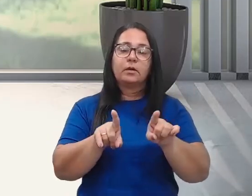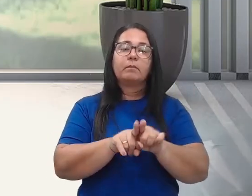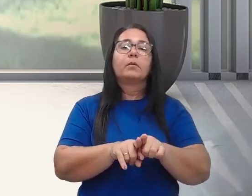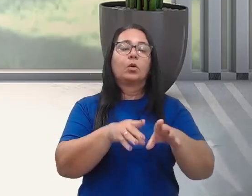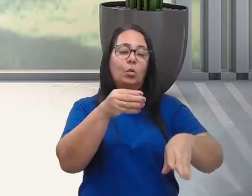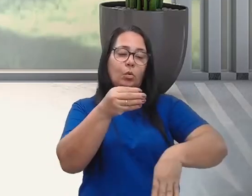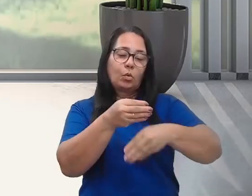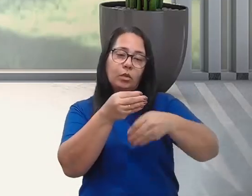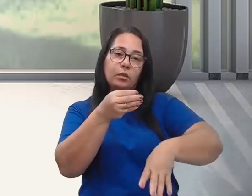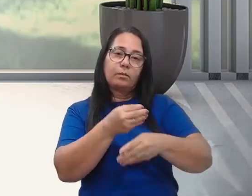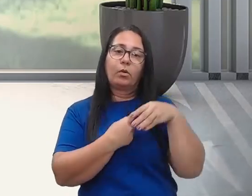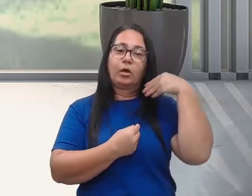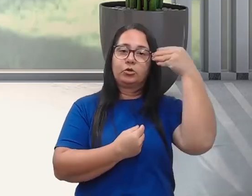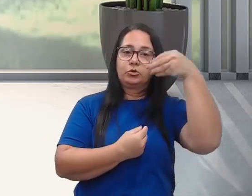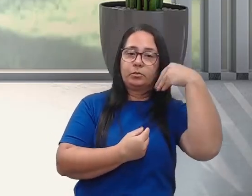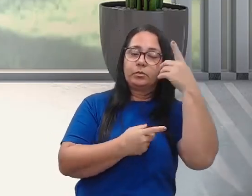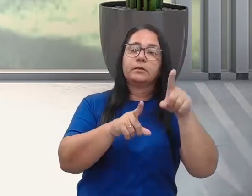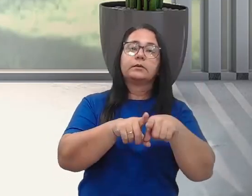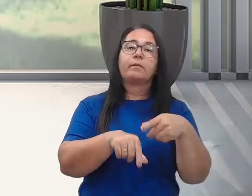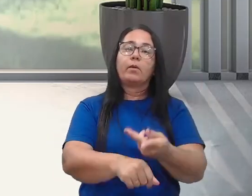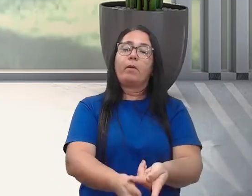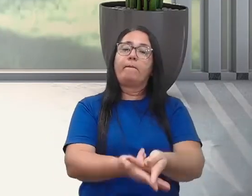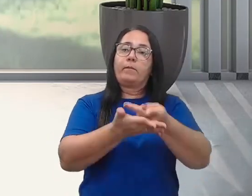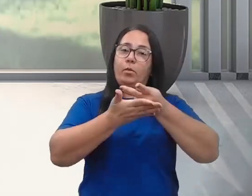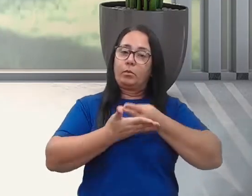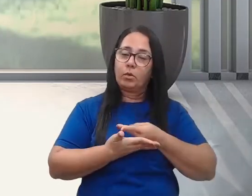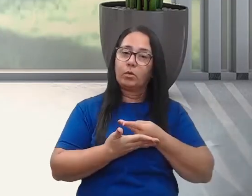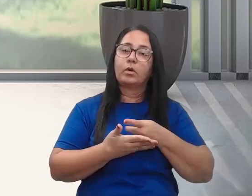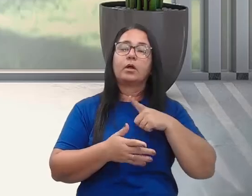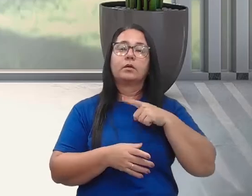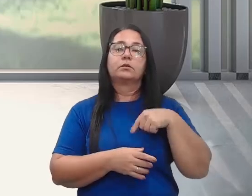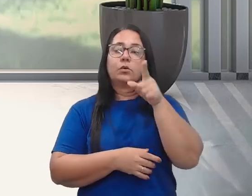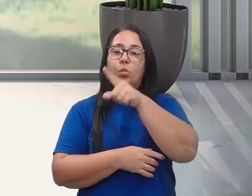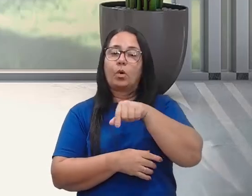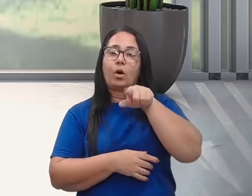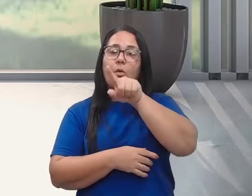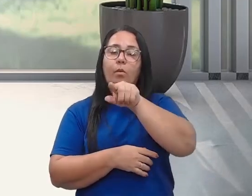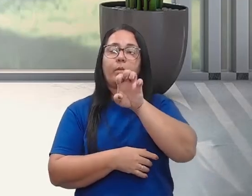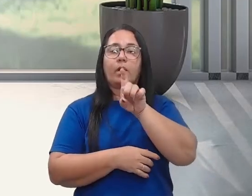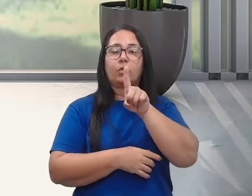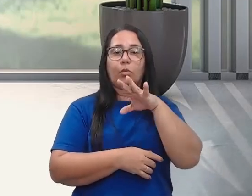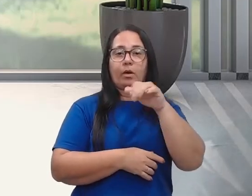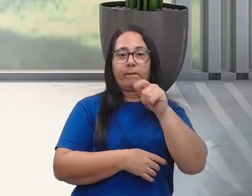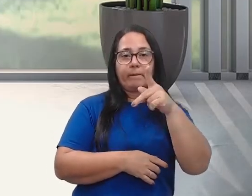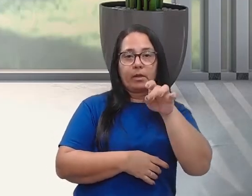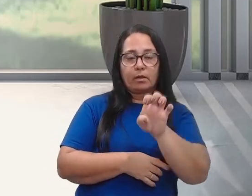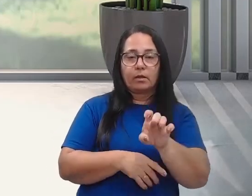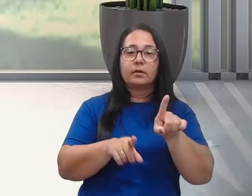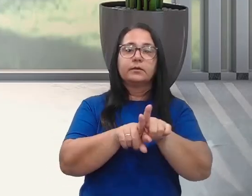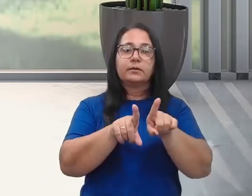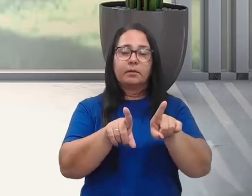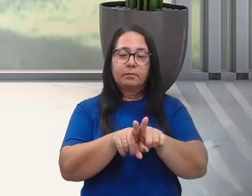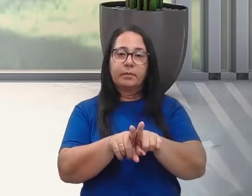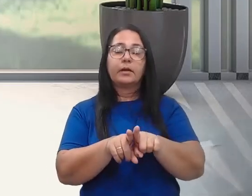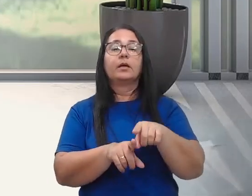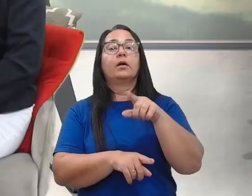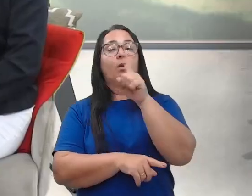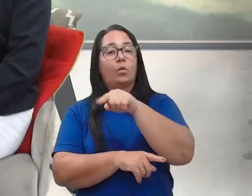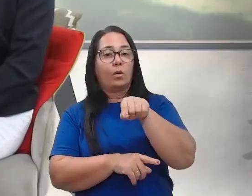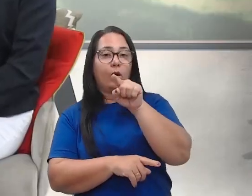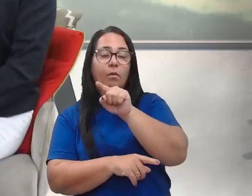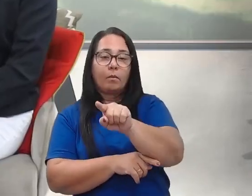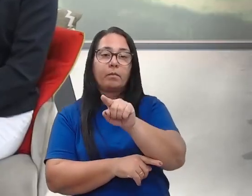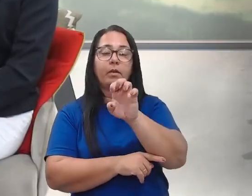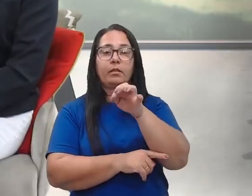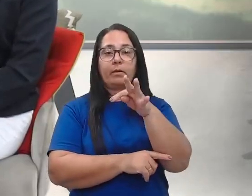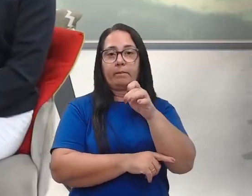procurar lá no @educape, que esse vídeo também vai estar lá, e no @etepac, que fica lá no Instagram.